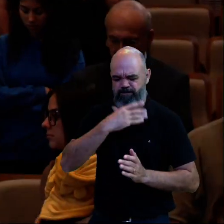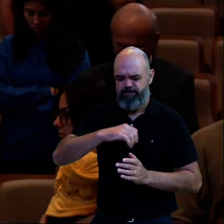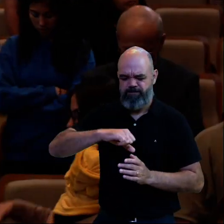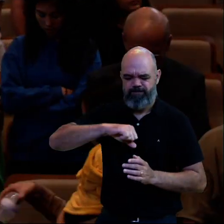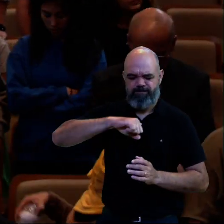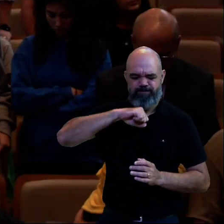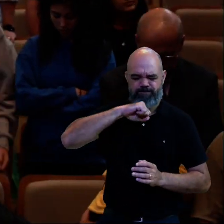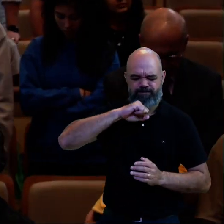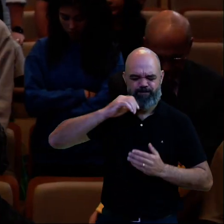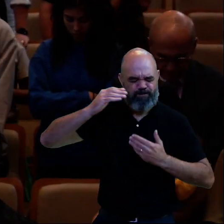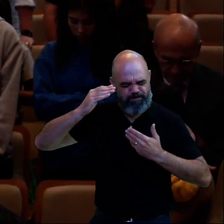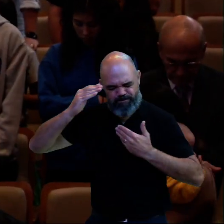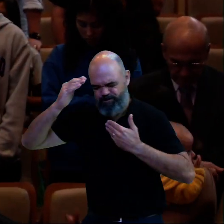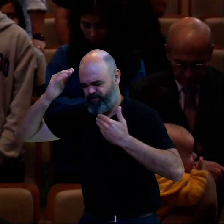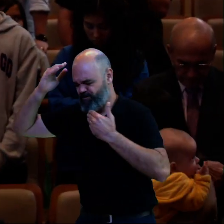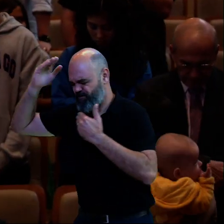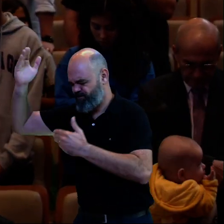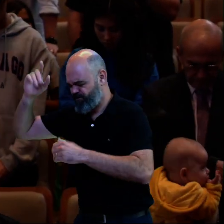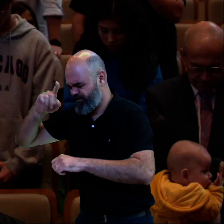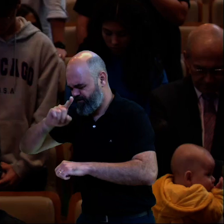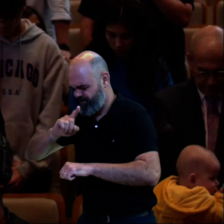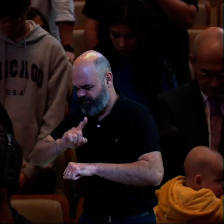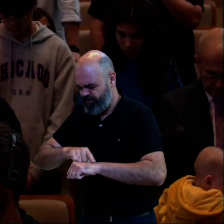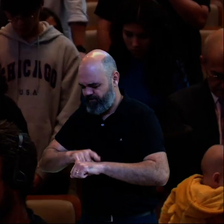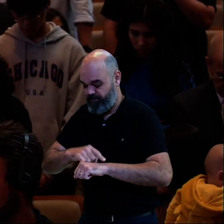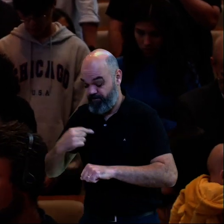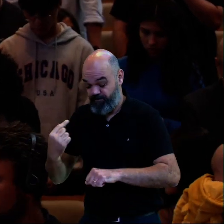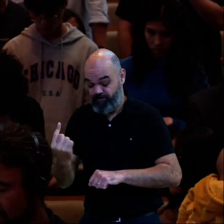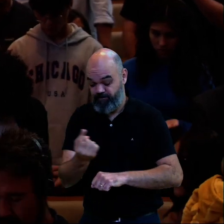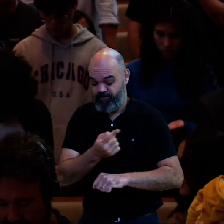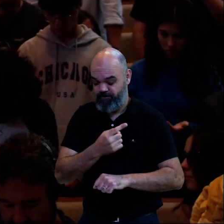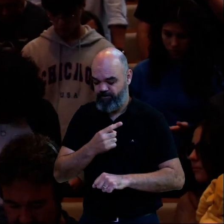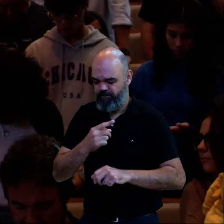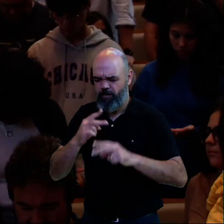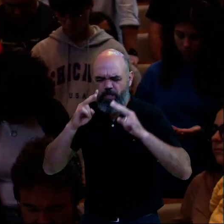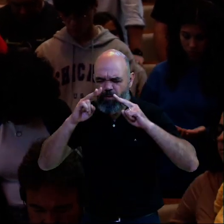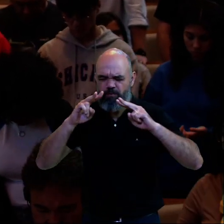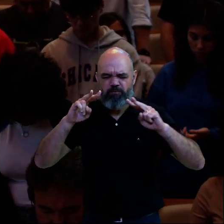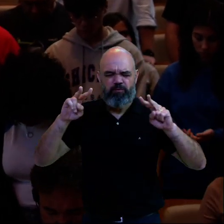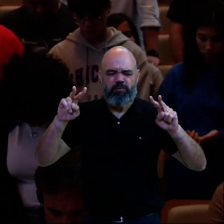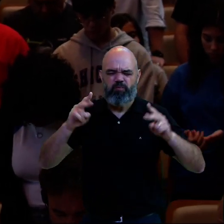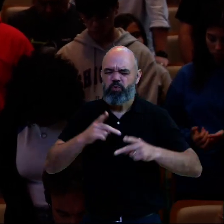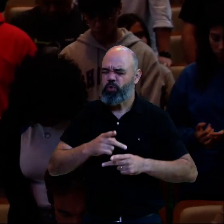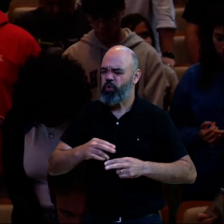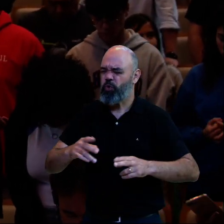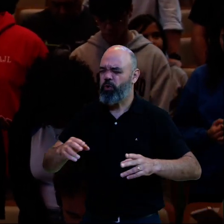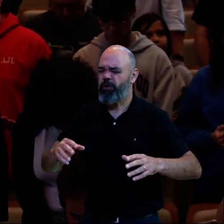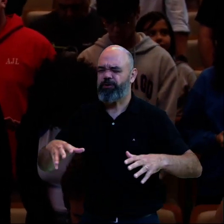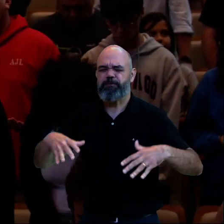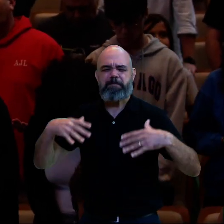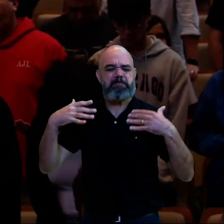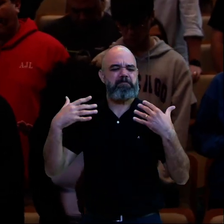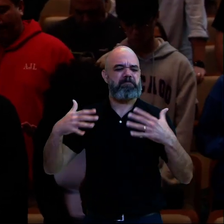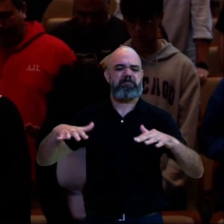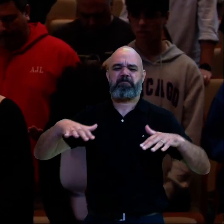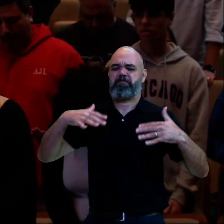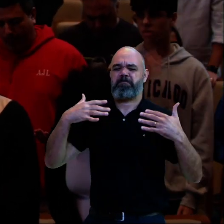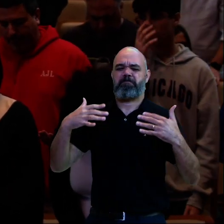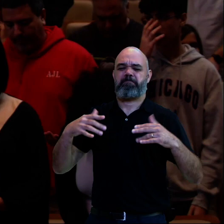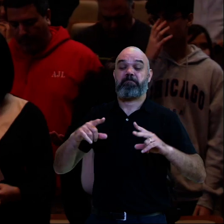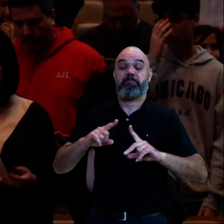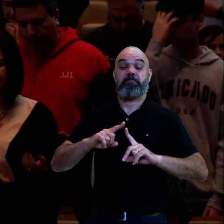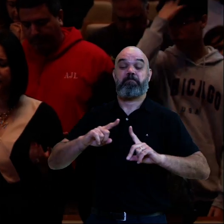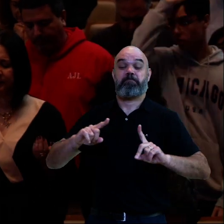muito obrigado por esse tempo. A gente já testemunhou coisas tão preciosas aqui. Mas o Senhor